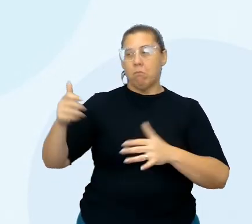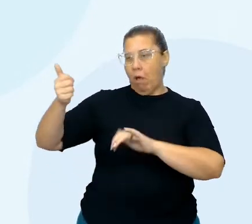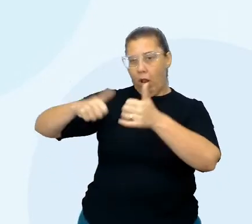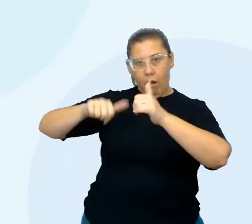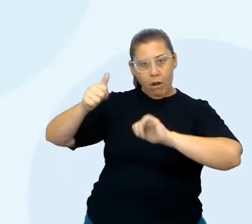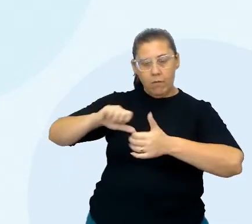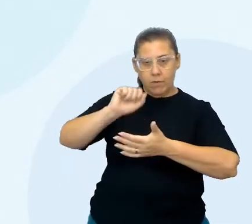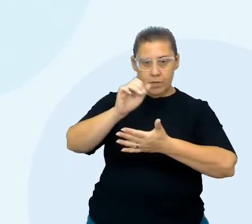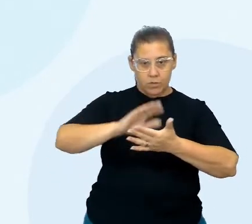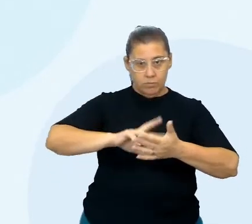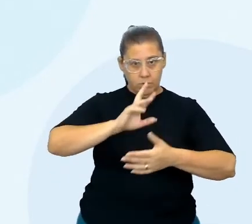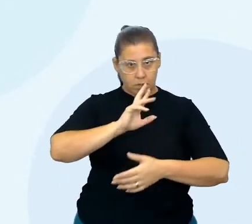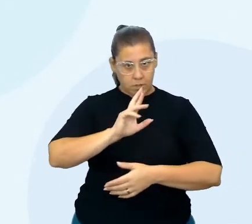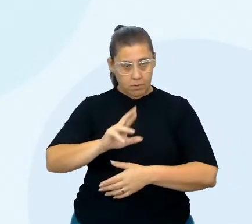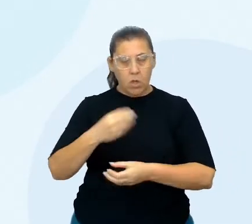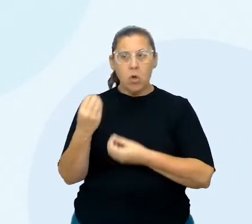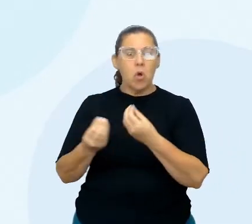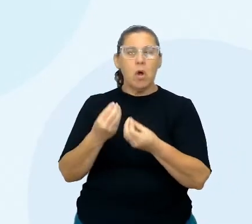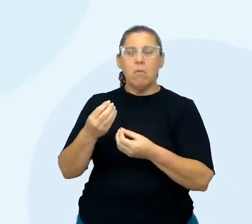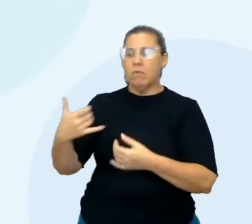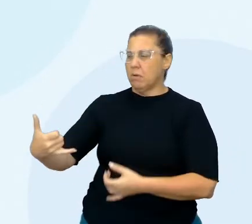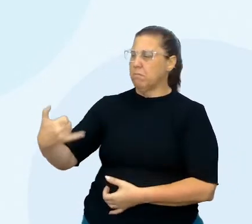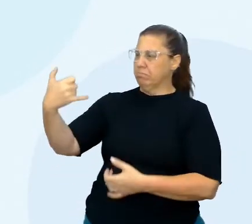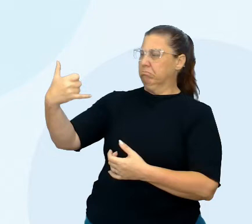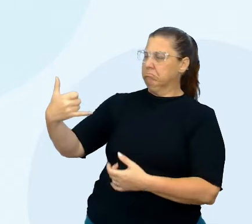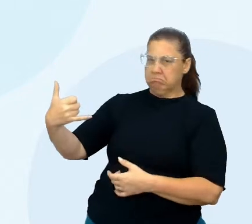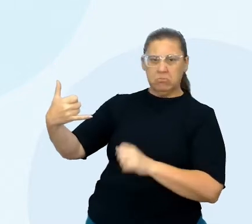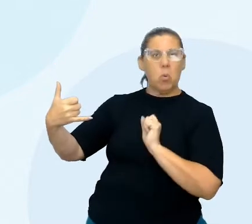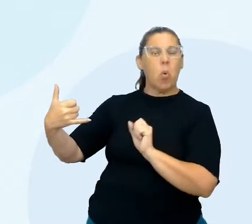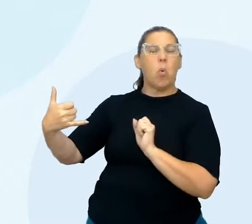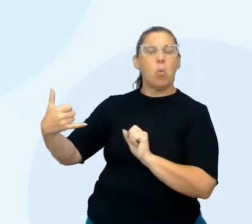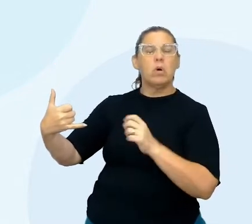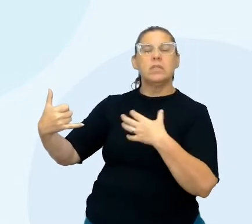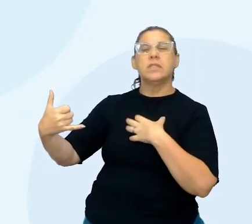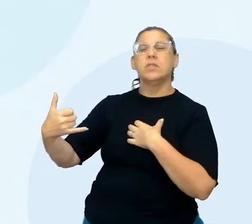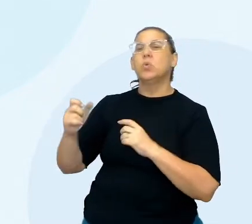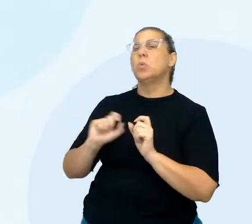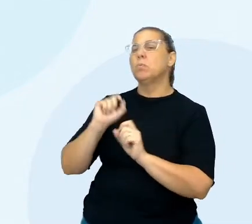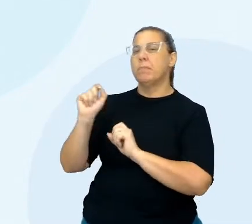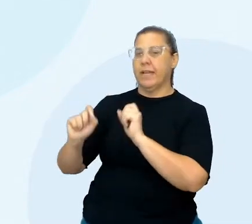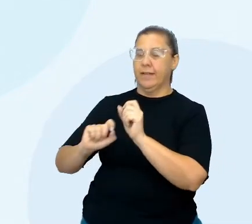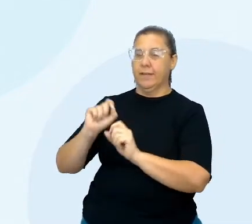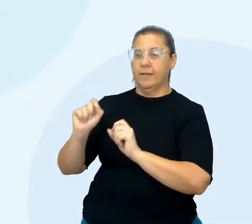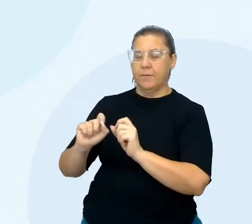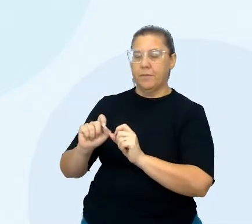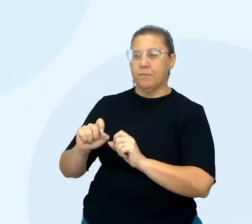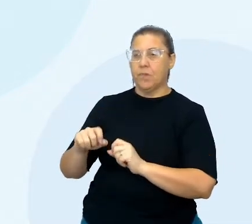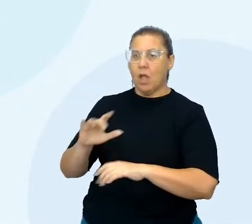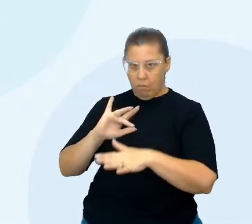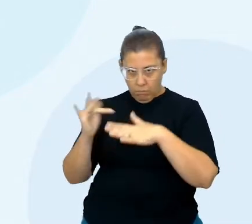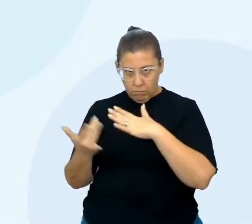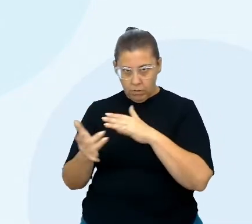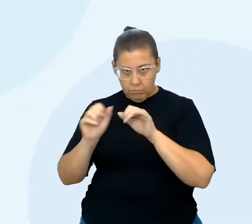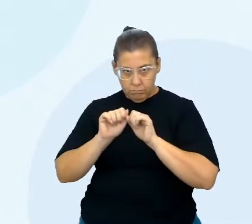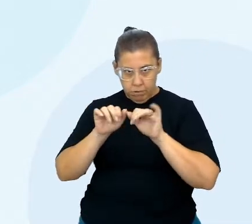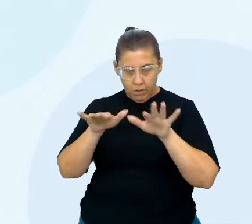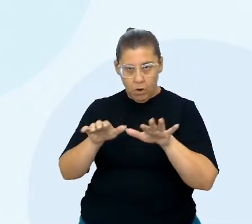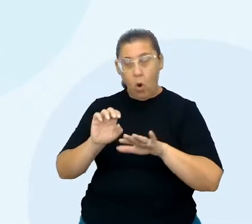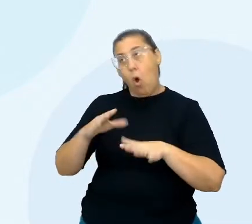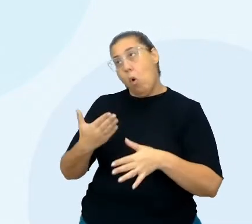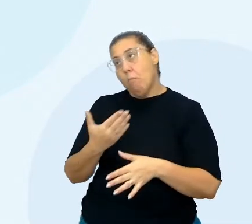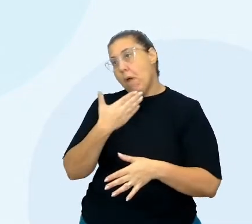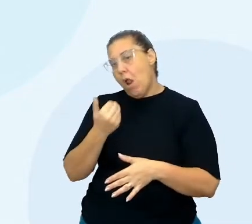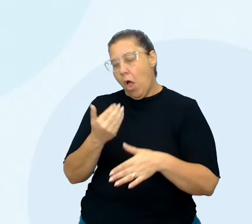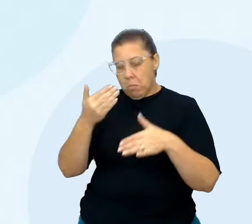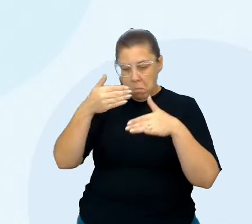as atividades e responda. Como você se viu nas selfies tiradas? As selfies tiradas servirão para publicação nas redes sociais ou você prefere